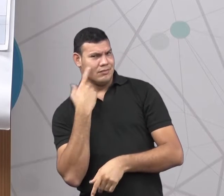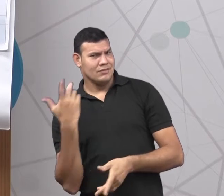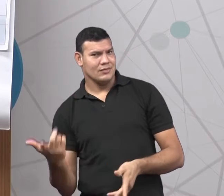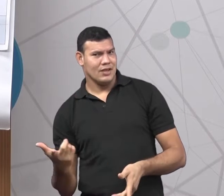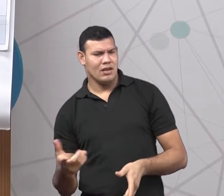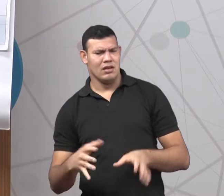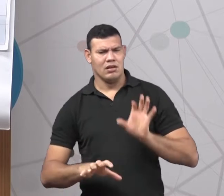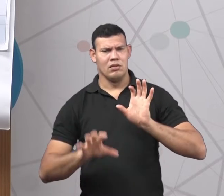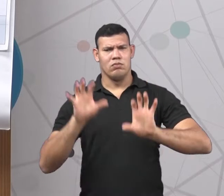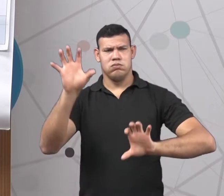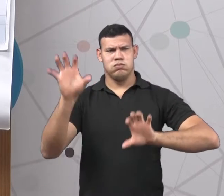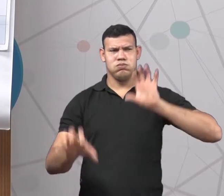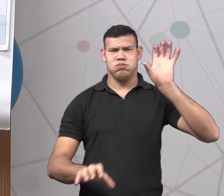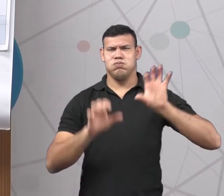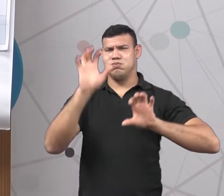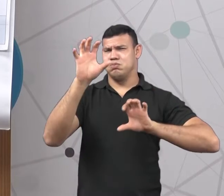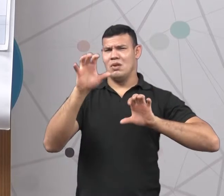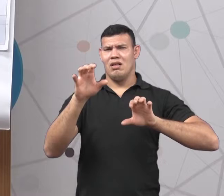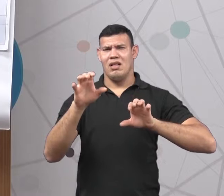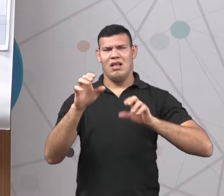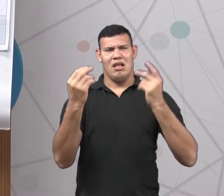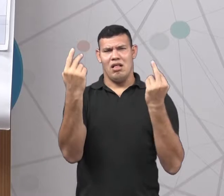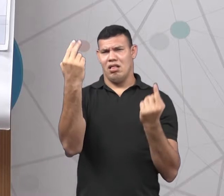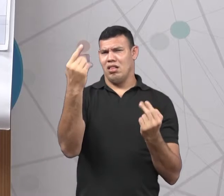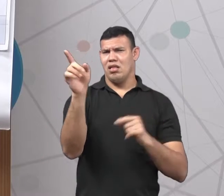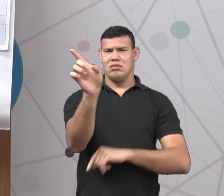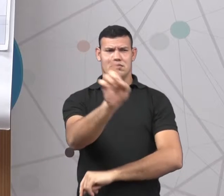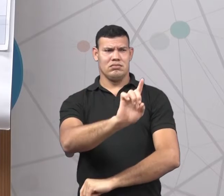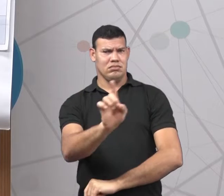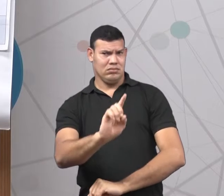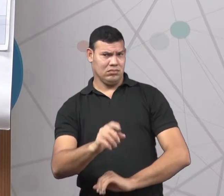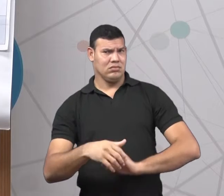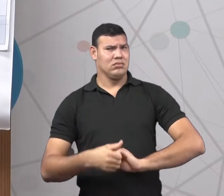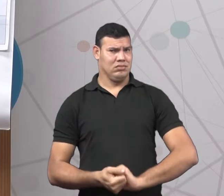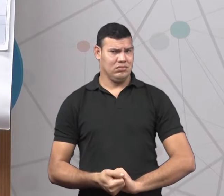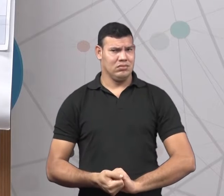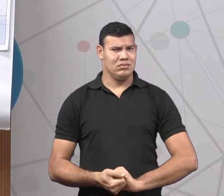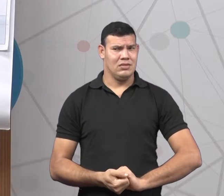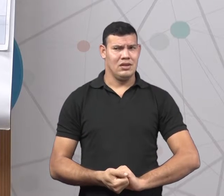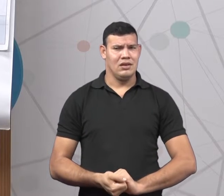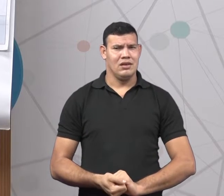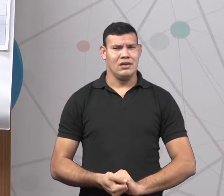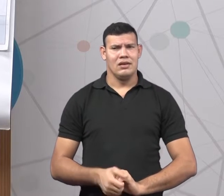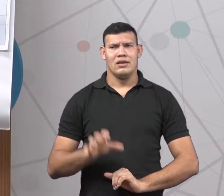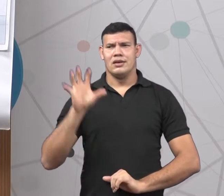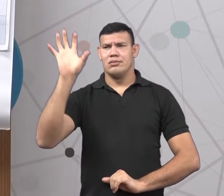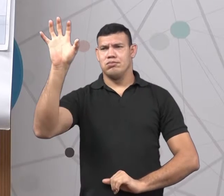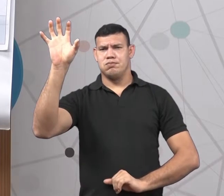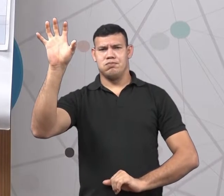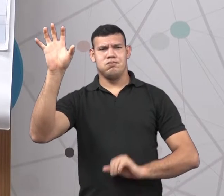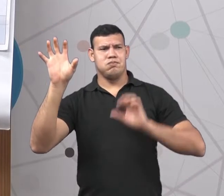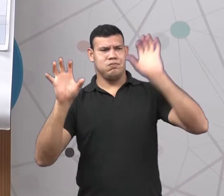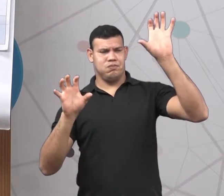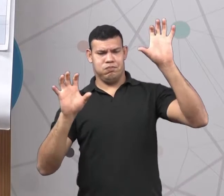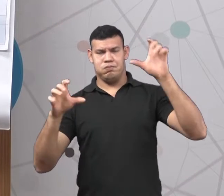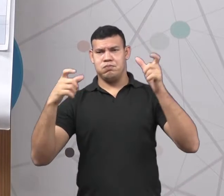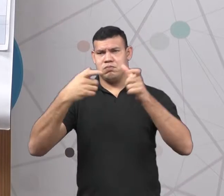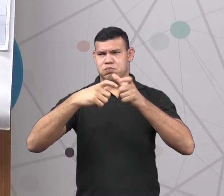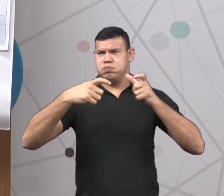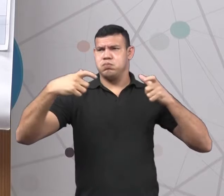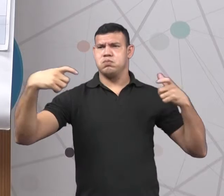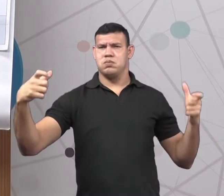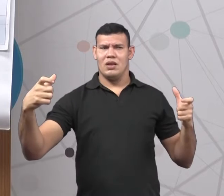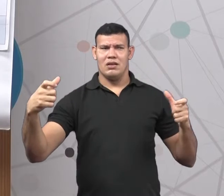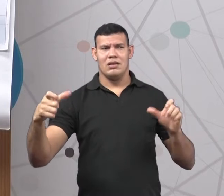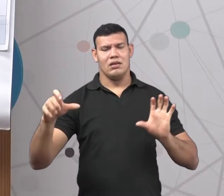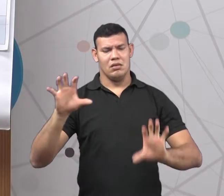essa distribuição foi de maneira irregular, não é isso? Em que algumas regiões elas tinham mais habitantes